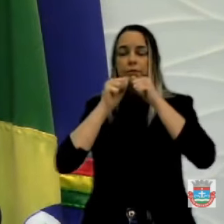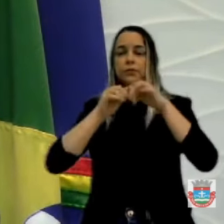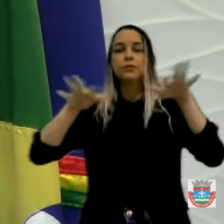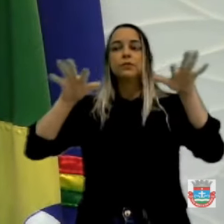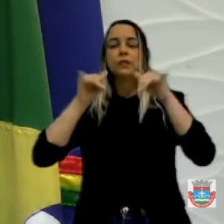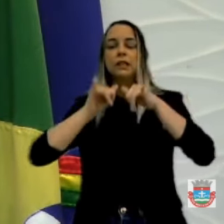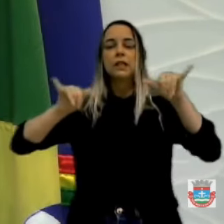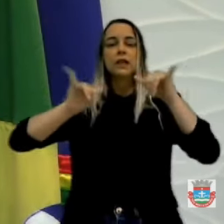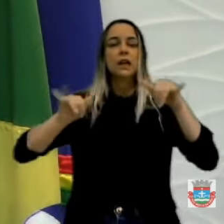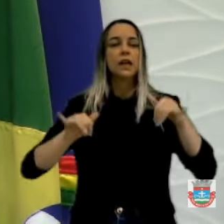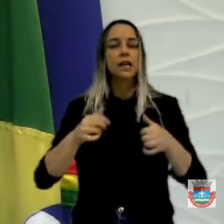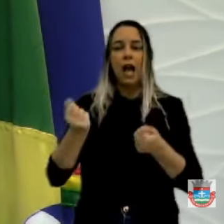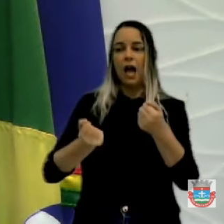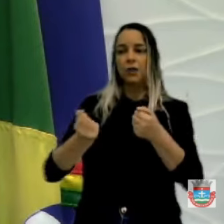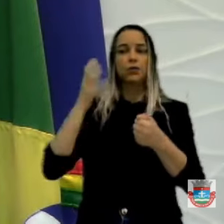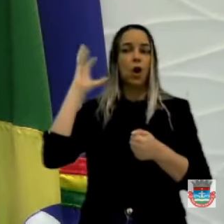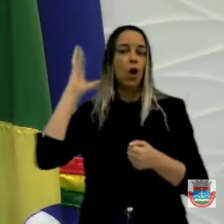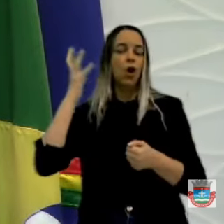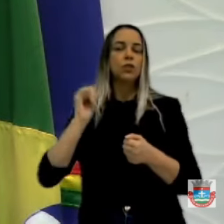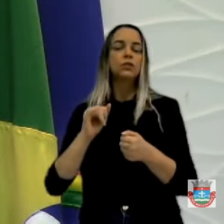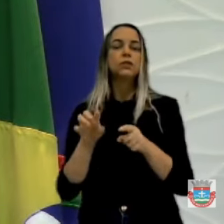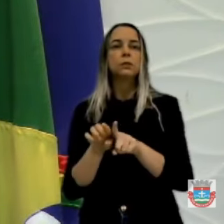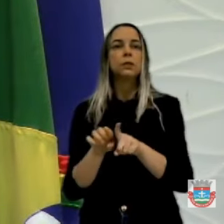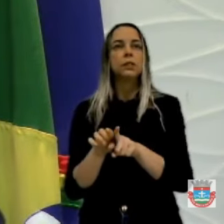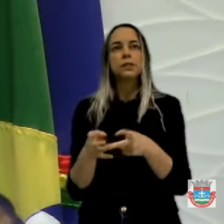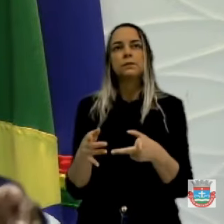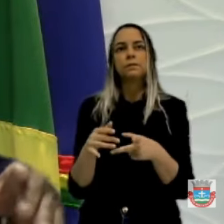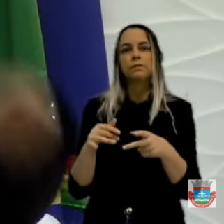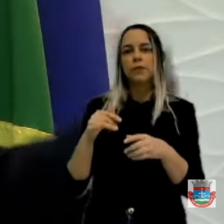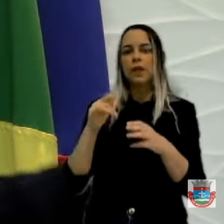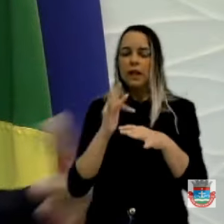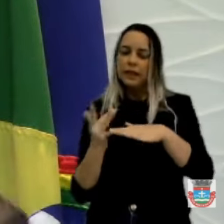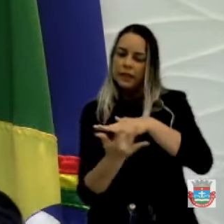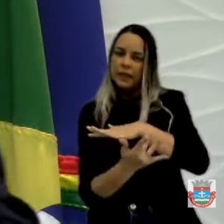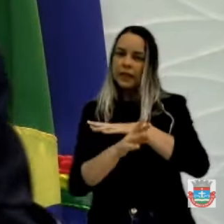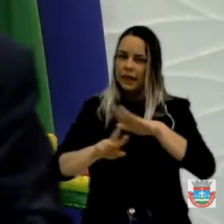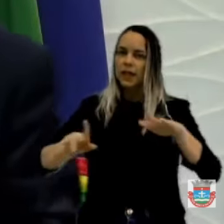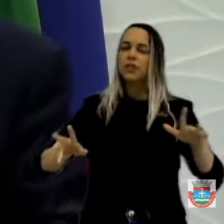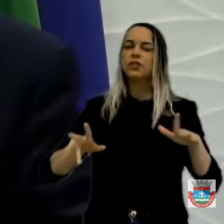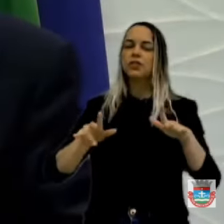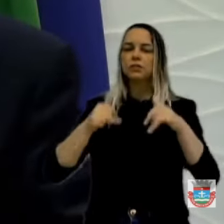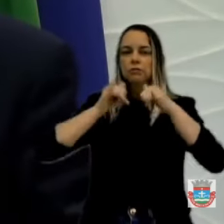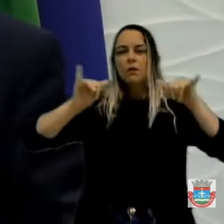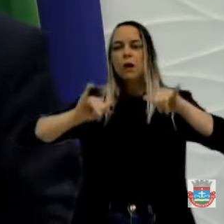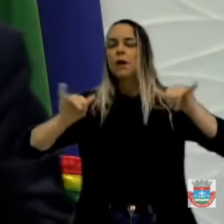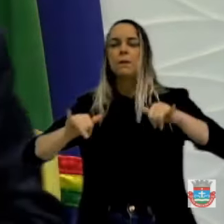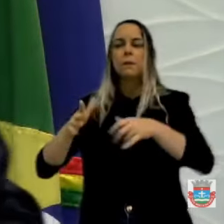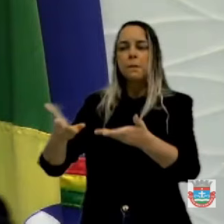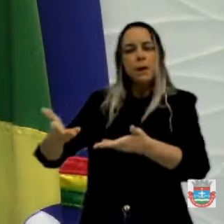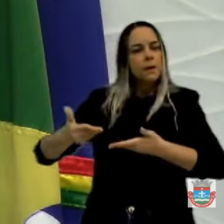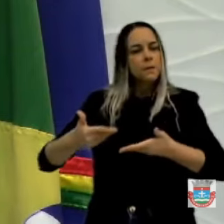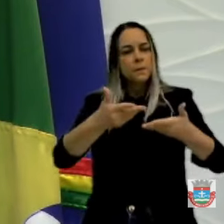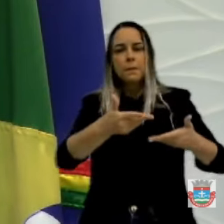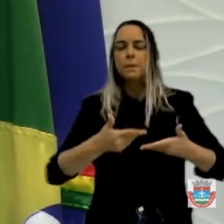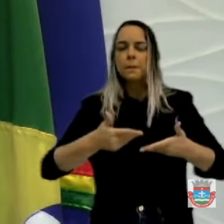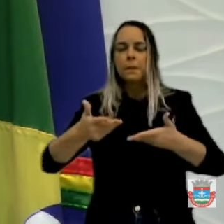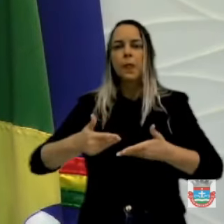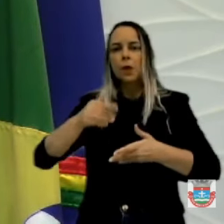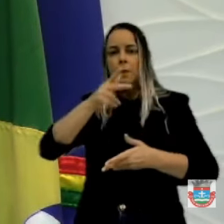som, nas redes sociais, a deputada convidando os sombentenses para a inauguração do açougue